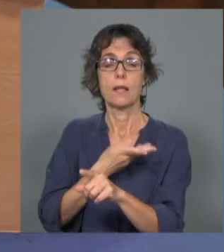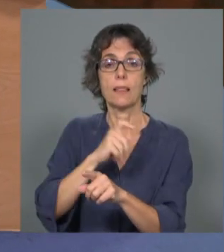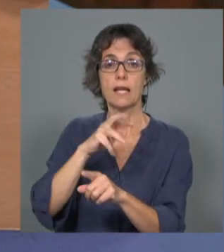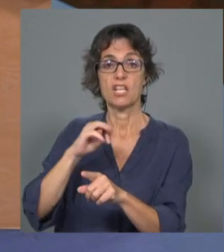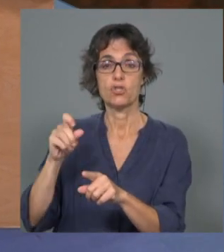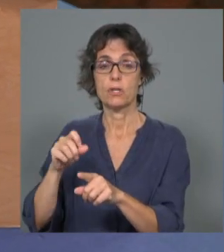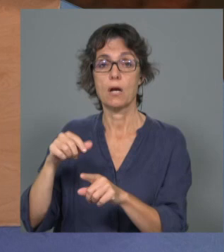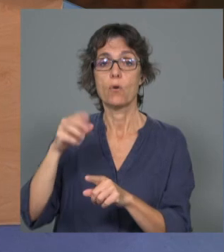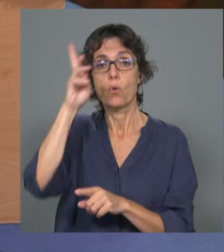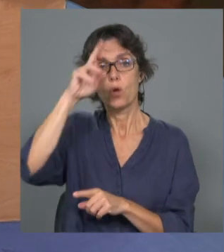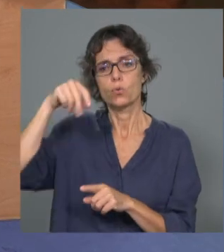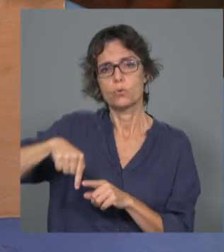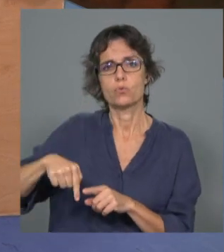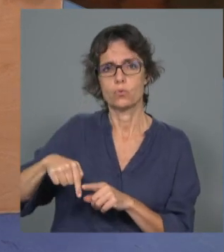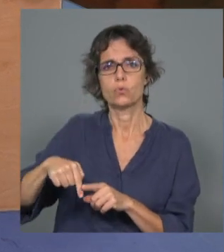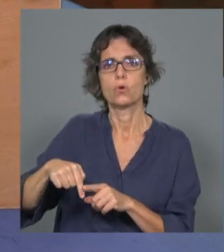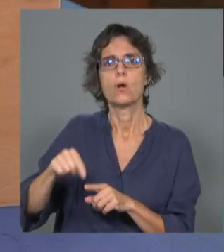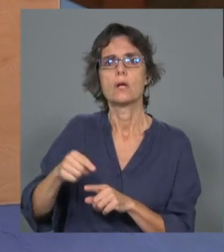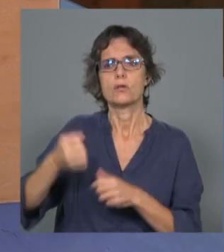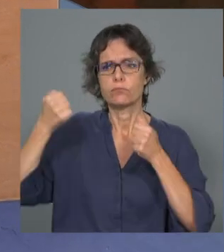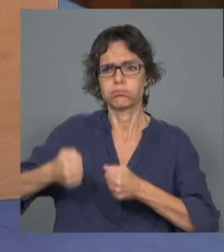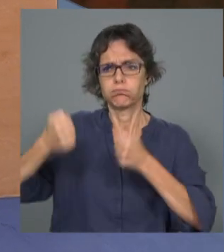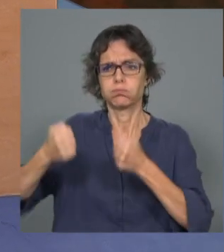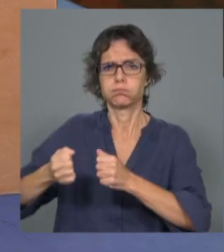Rússia, onde desde há 4 ou 5 dias que há manifestações.